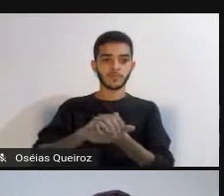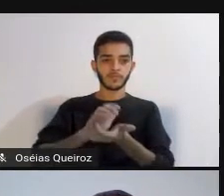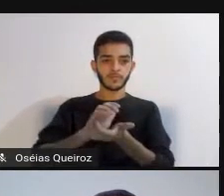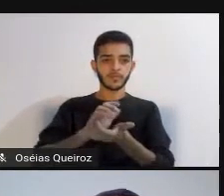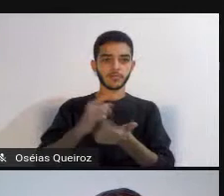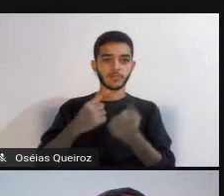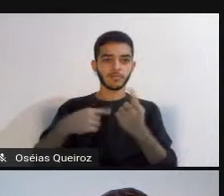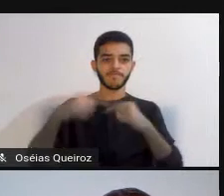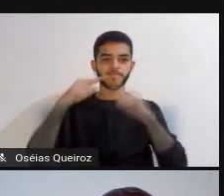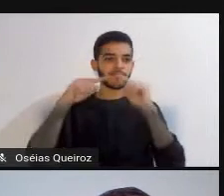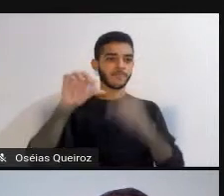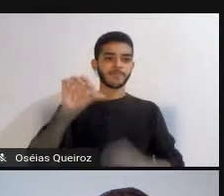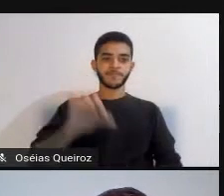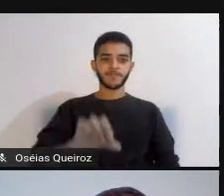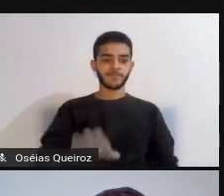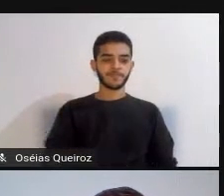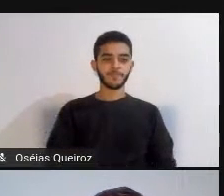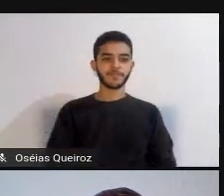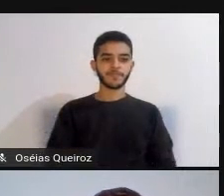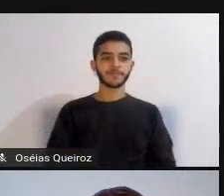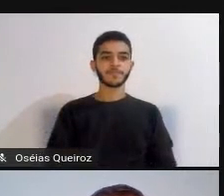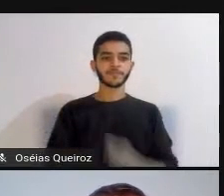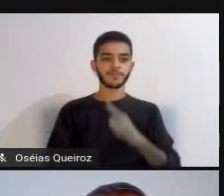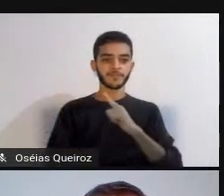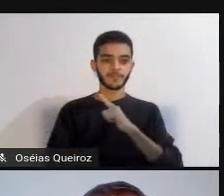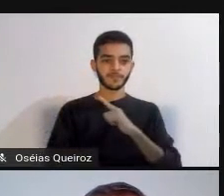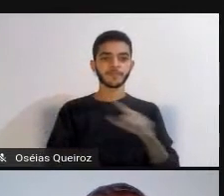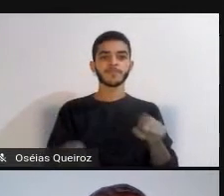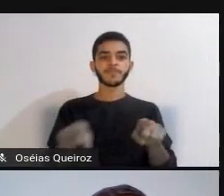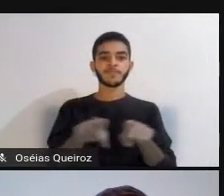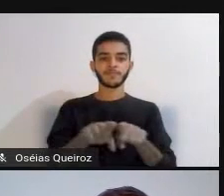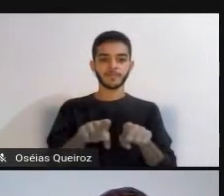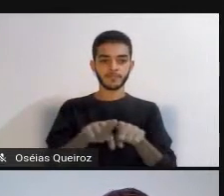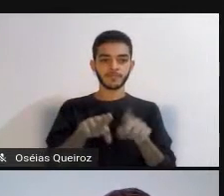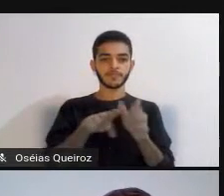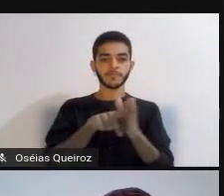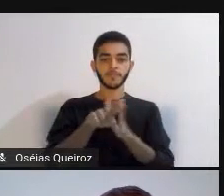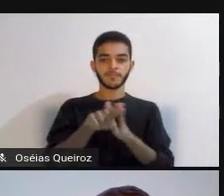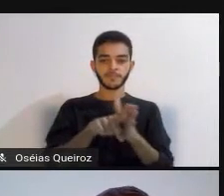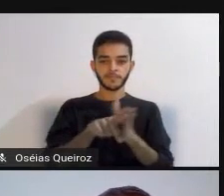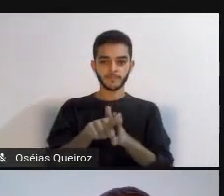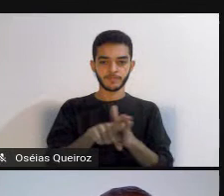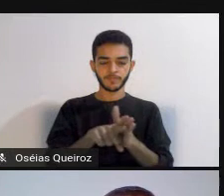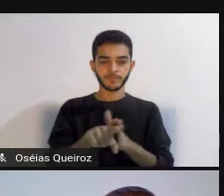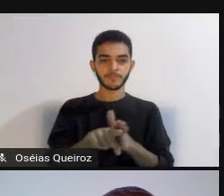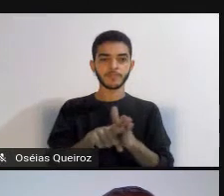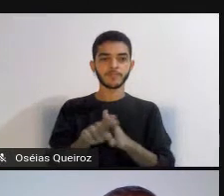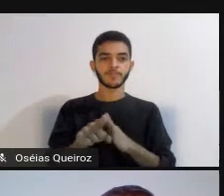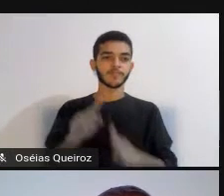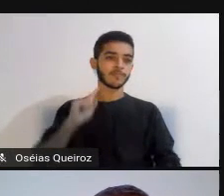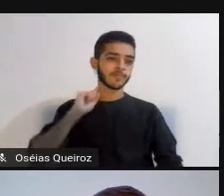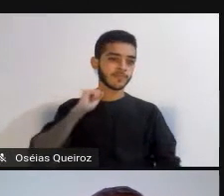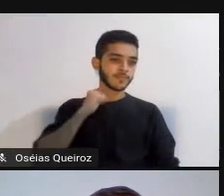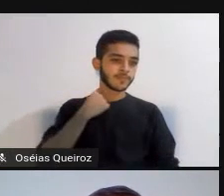crescimento. E existem também estudos que indicam que a poluição microplástica pode influenciar,